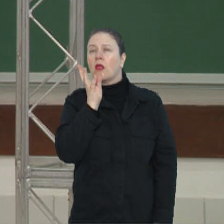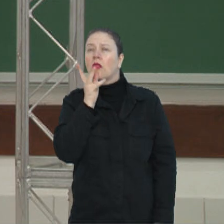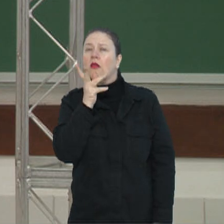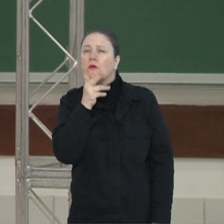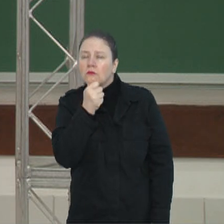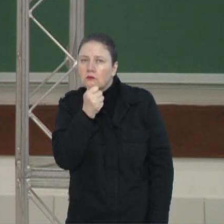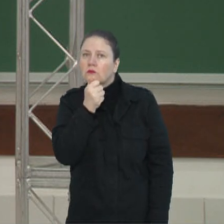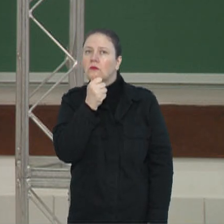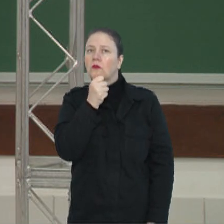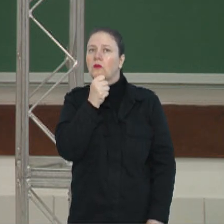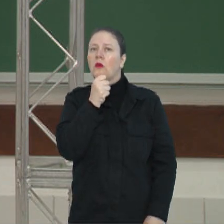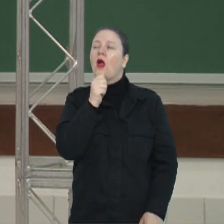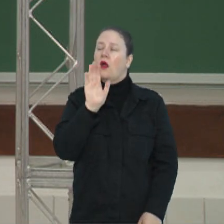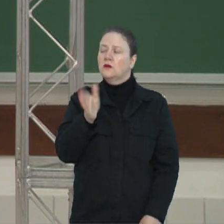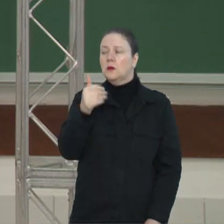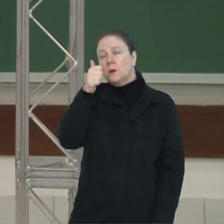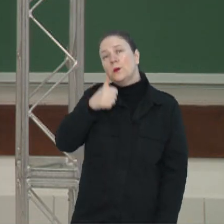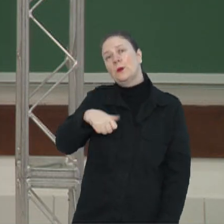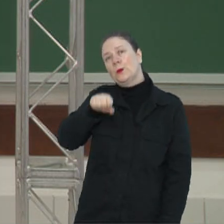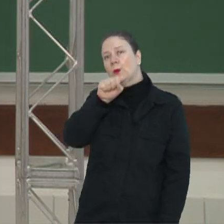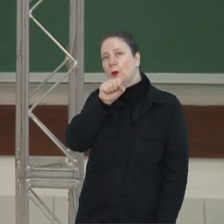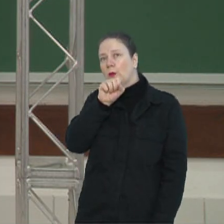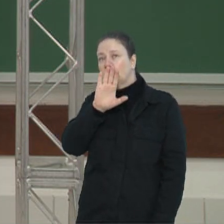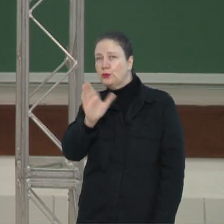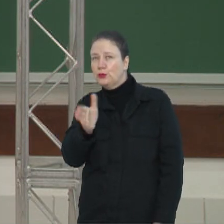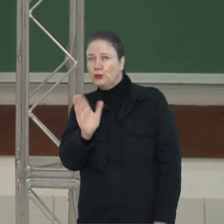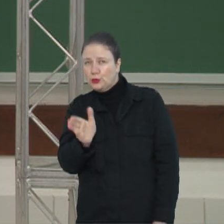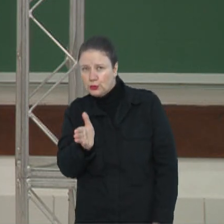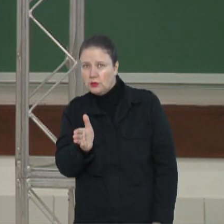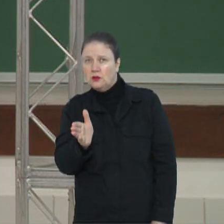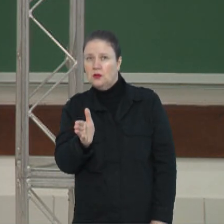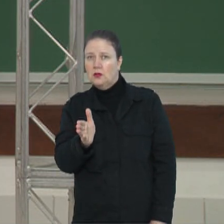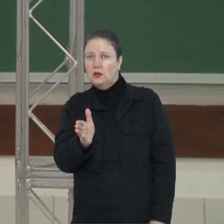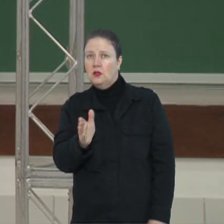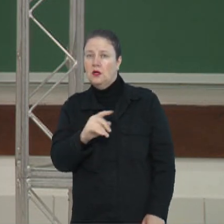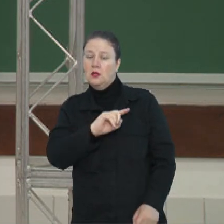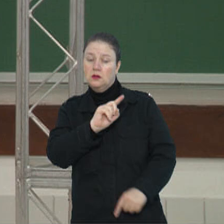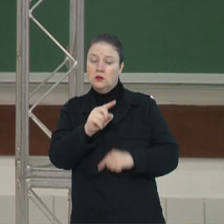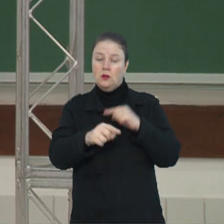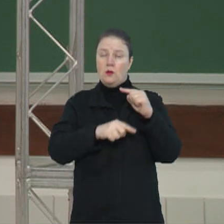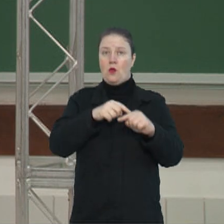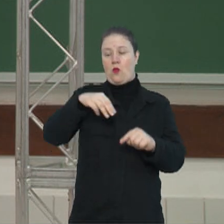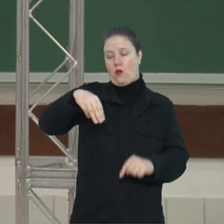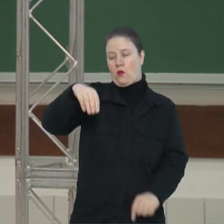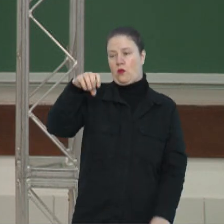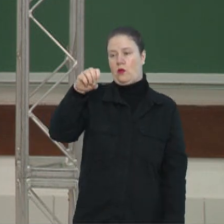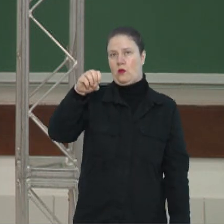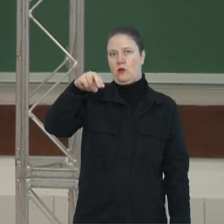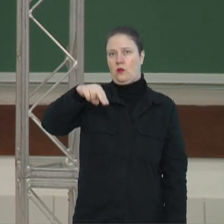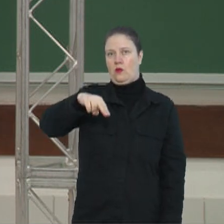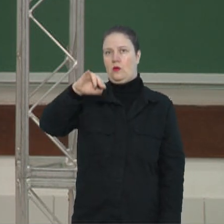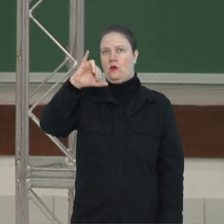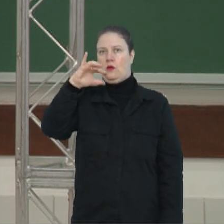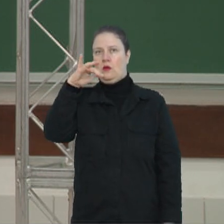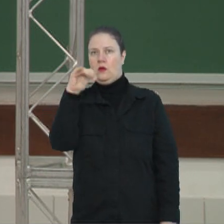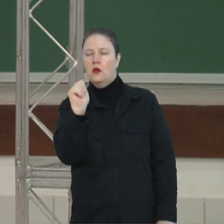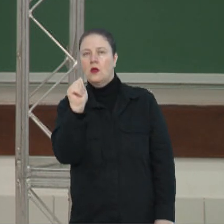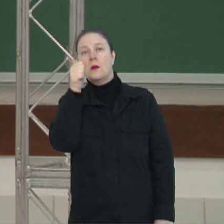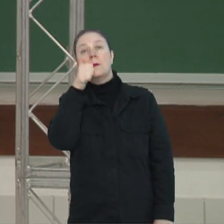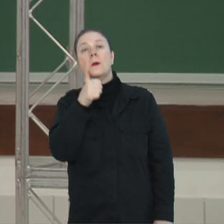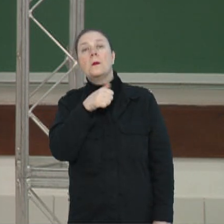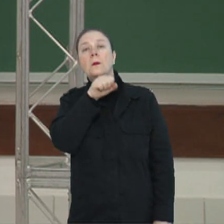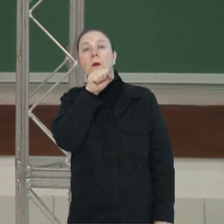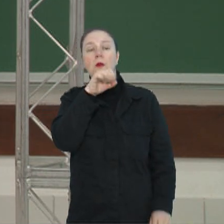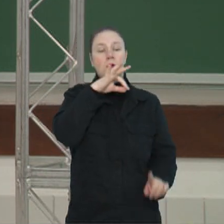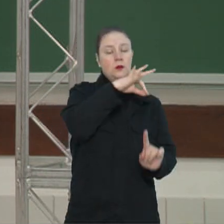ser convertida, né? Inclusive, era Mônica, que vai se tornar mais para frente a Santa Mônica, né? Ela é mãe de Santo Agostinho, e